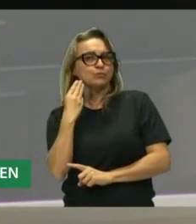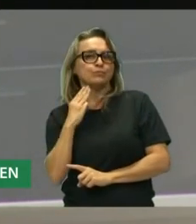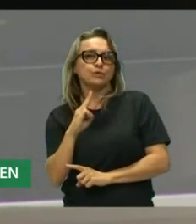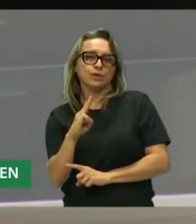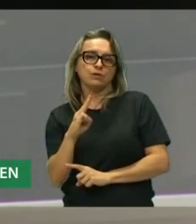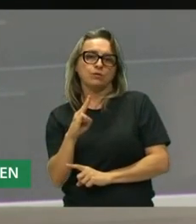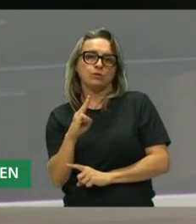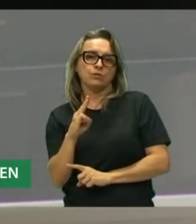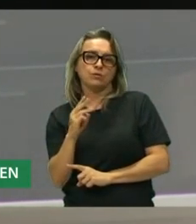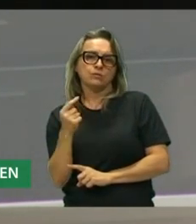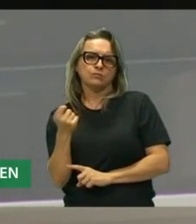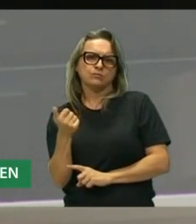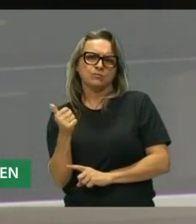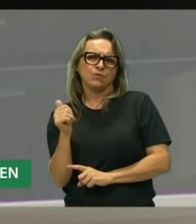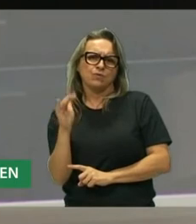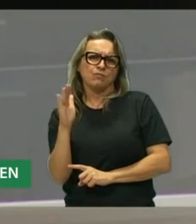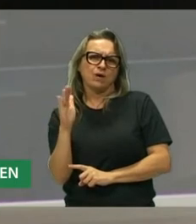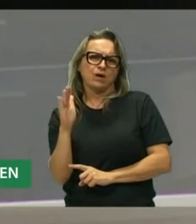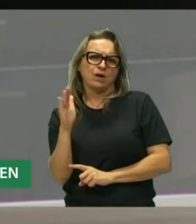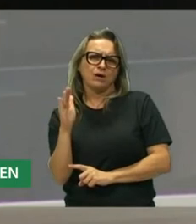mais.